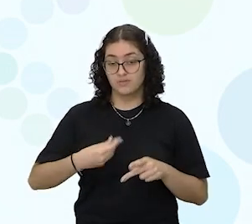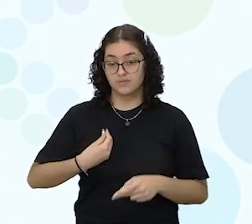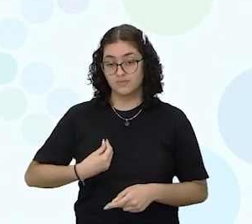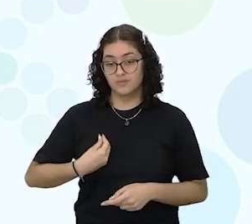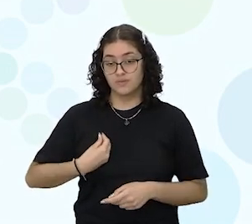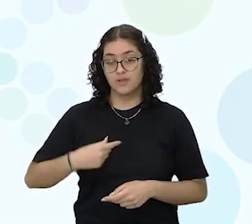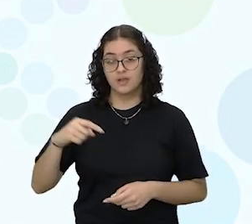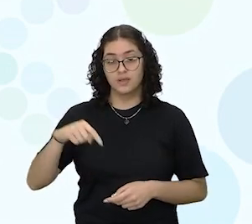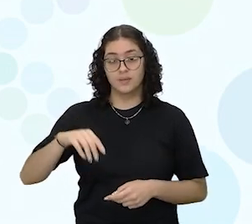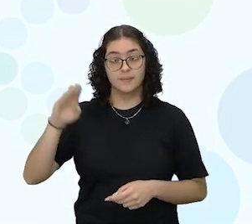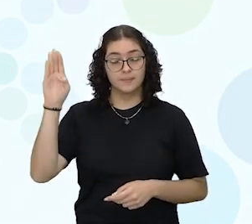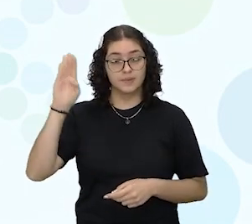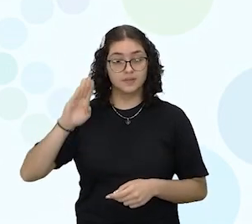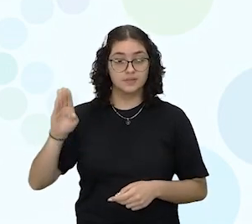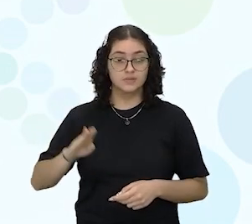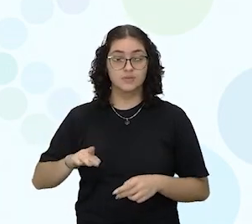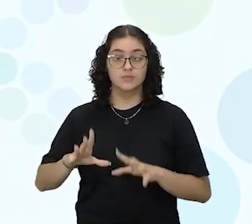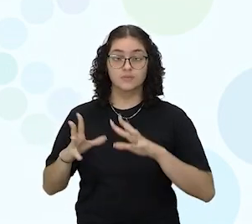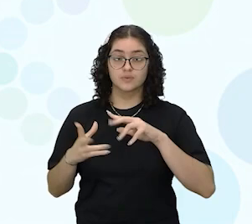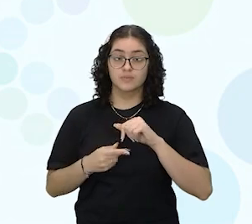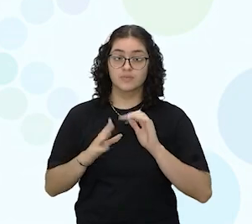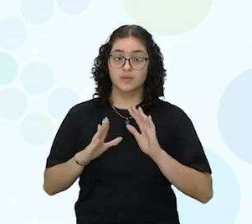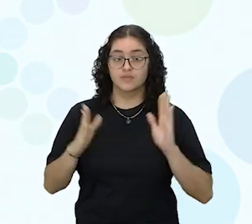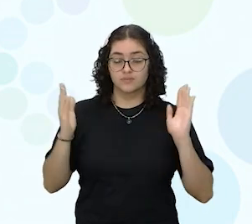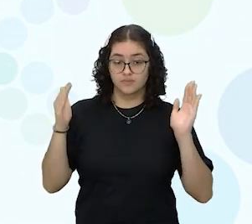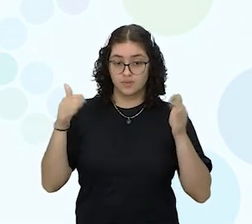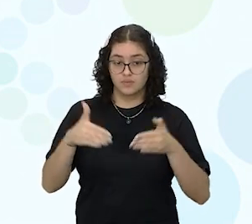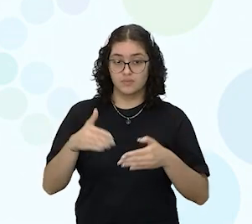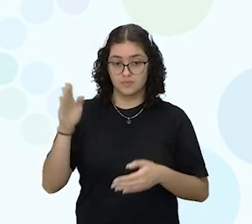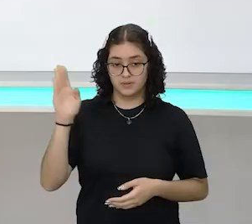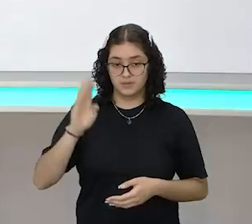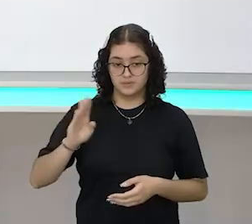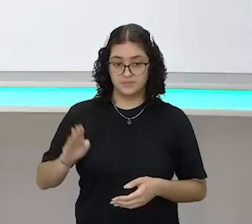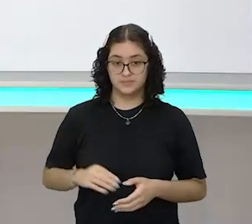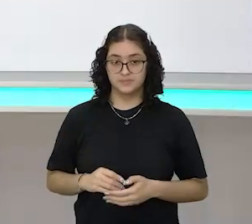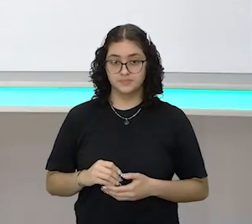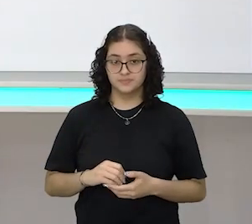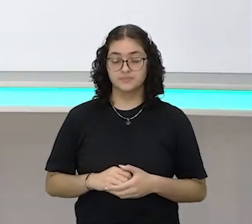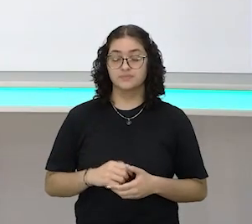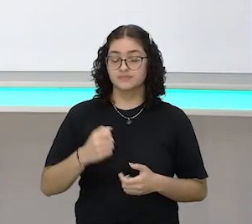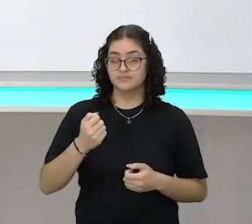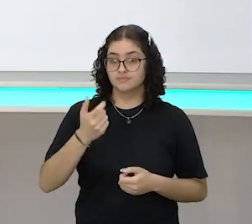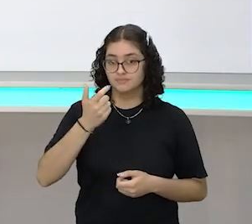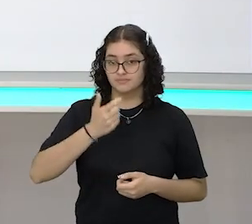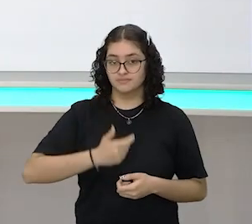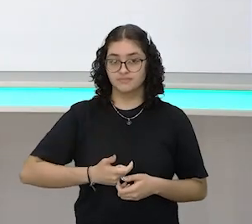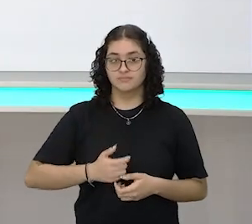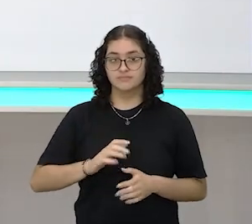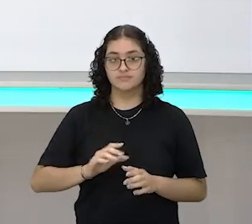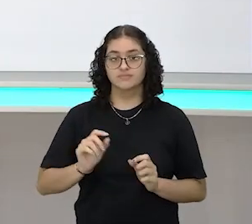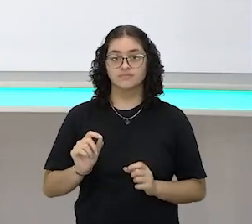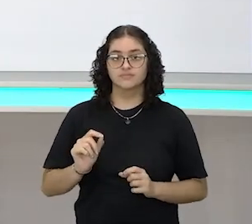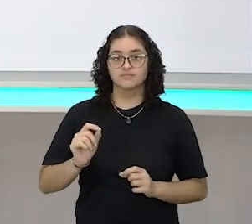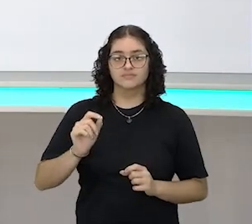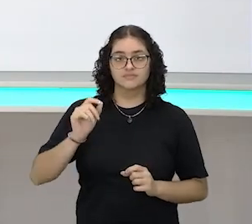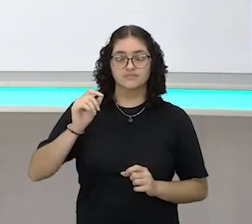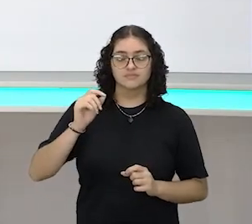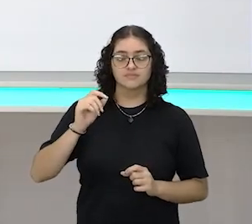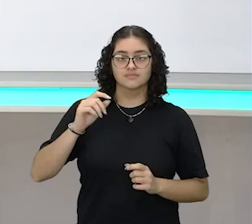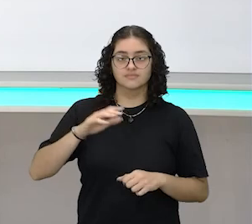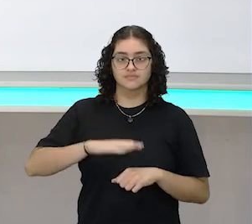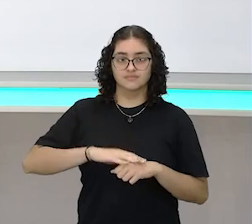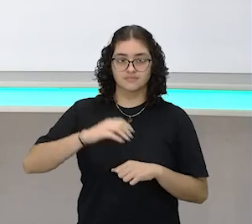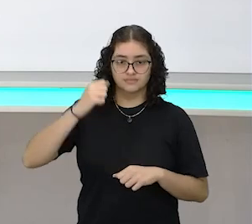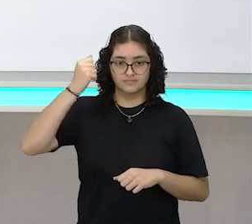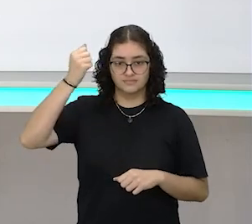no Brasil e no mundo, mas principalmente no Brasil. Pessoal, pode voltar em mim um pouquinho, aproveitar e fazer minha audiodescrição para